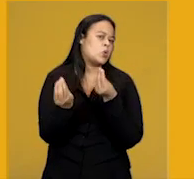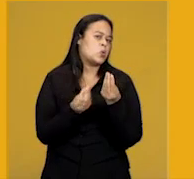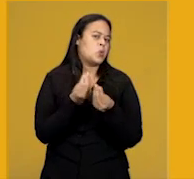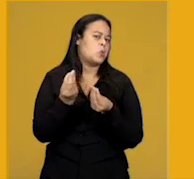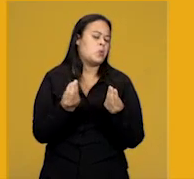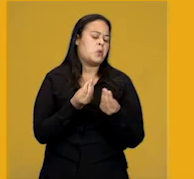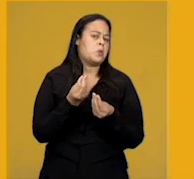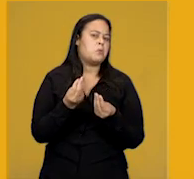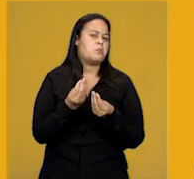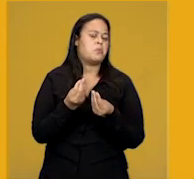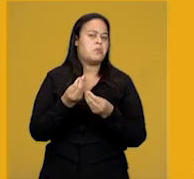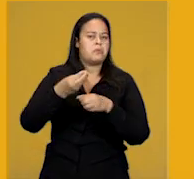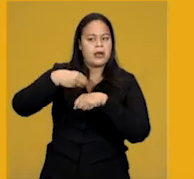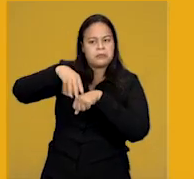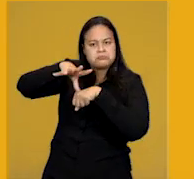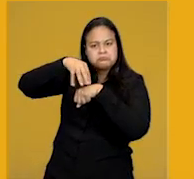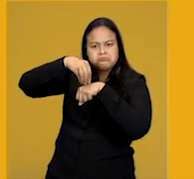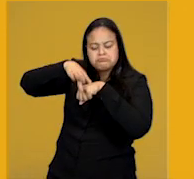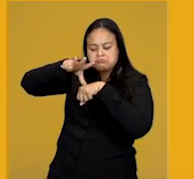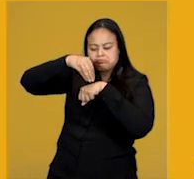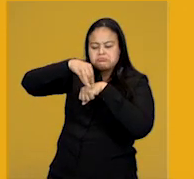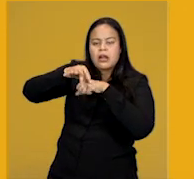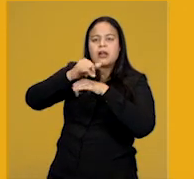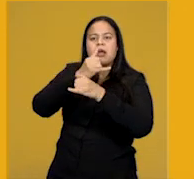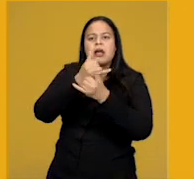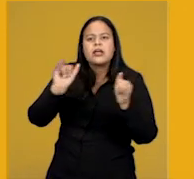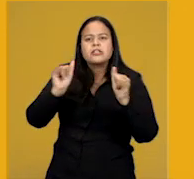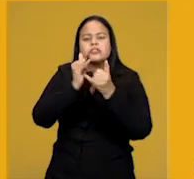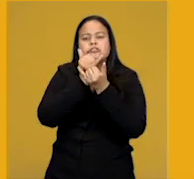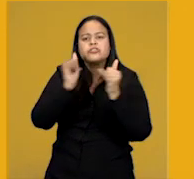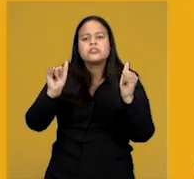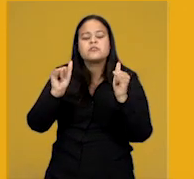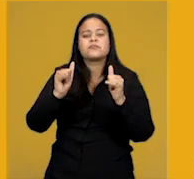quanto que vai liberar de energia aí, né?